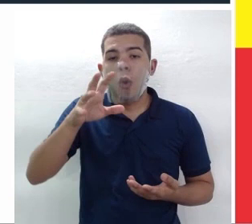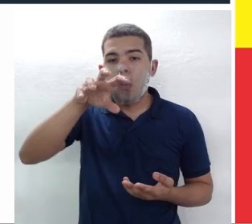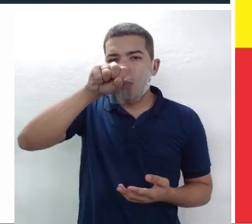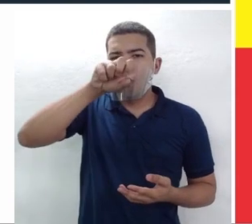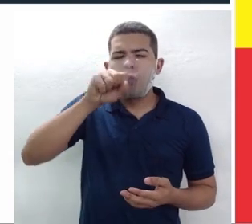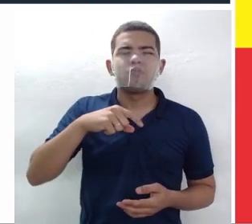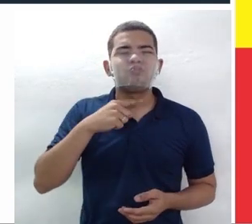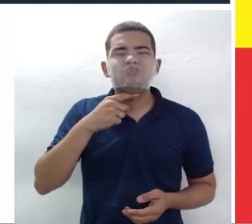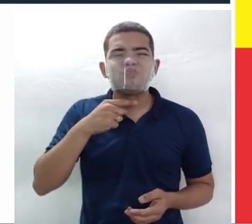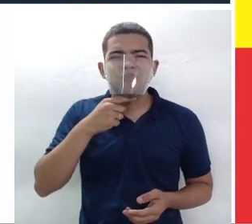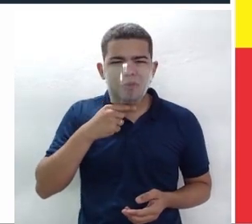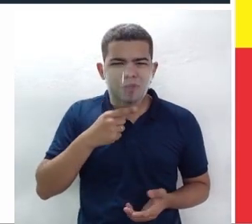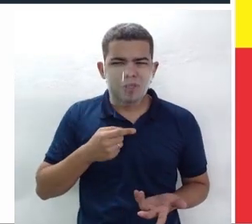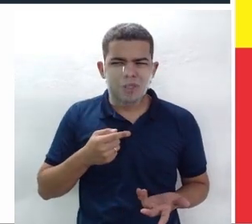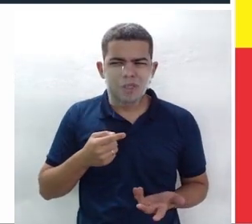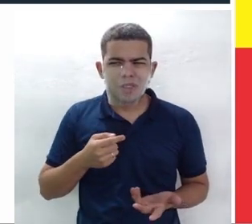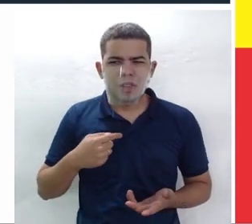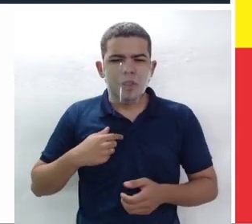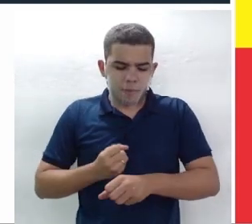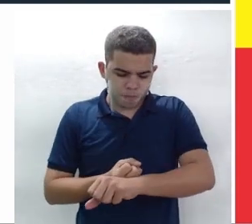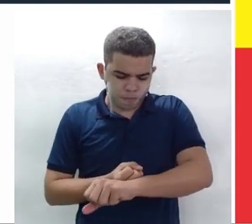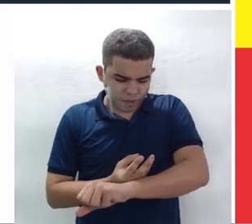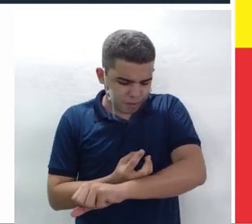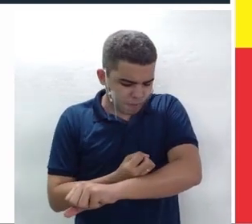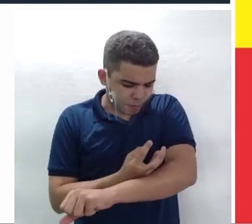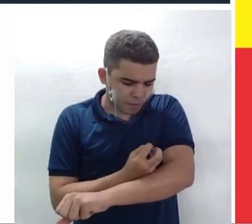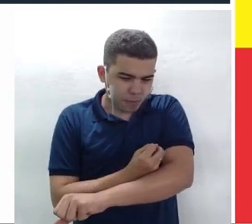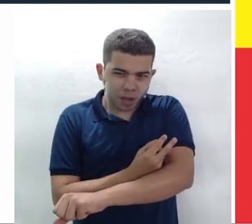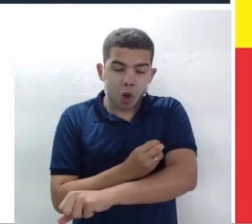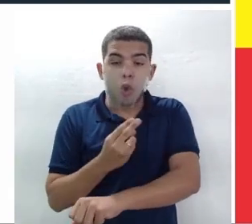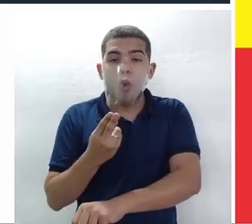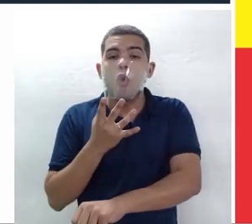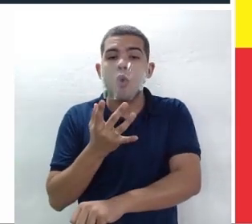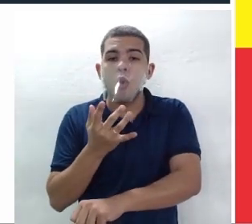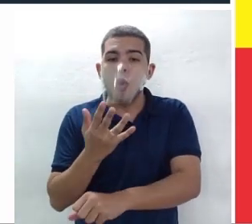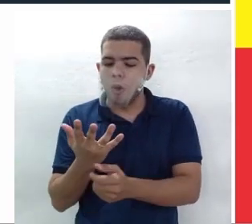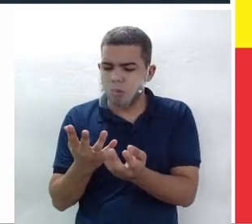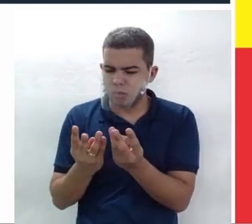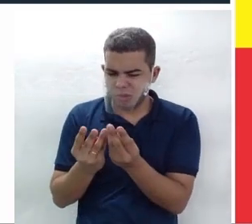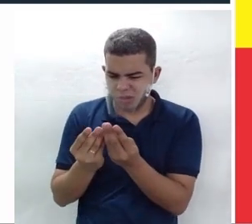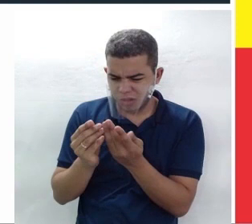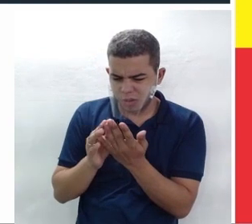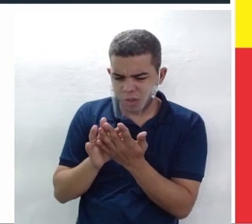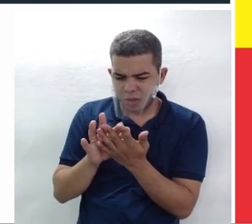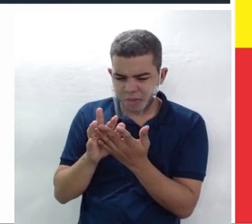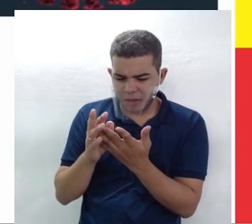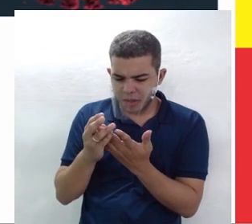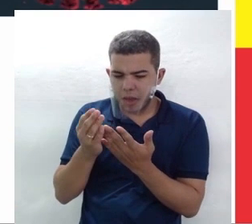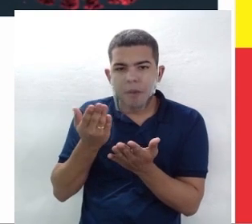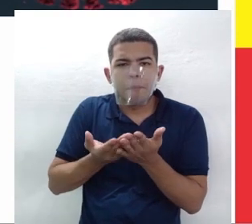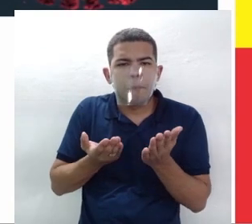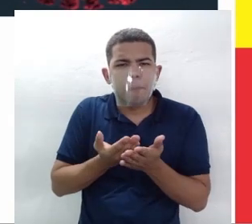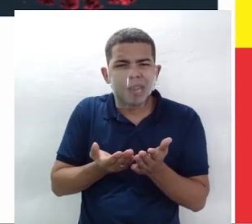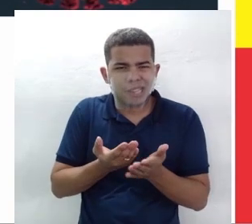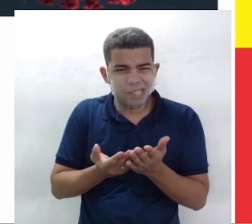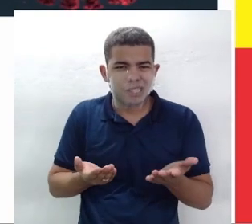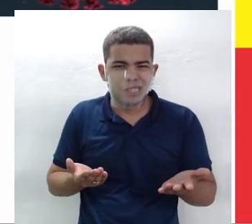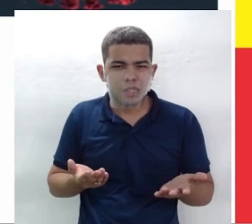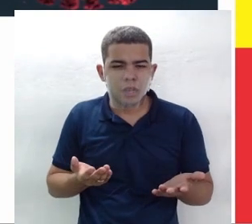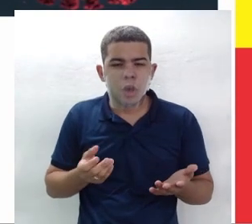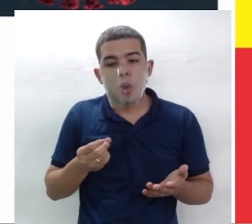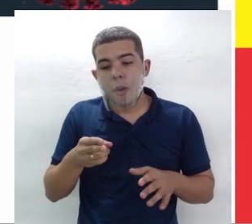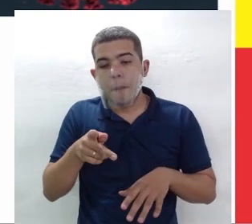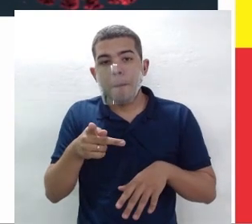olfato, erupção cutânea na pele ou descoloração nos dedos, das mãos ou dos pés.